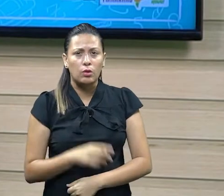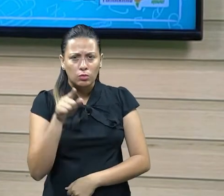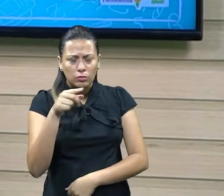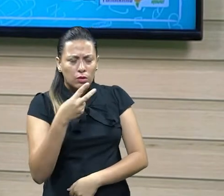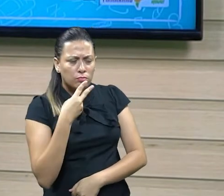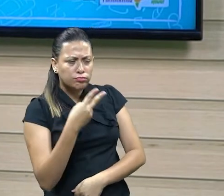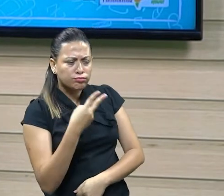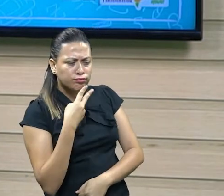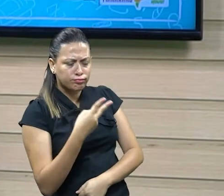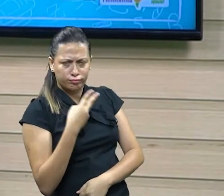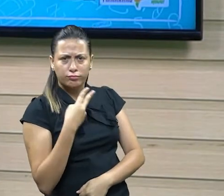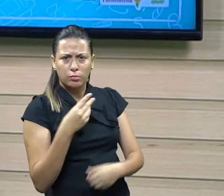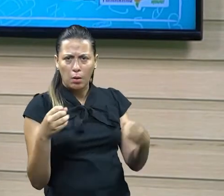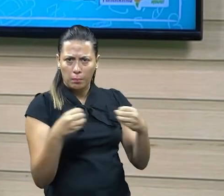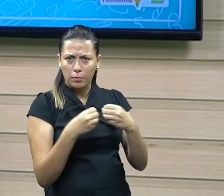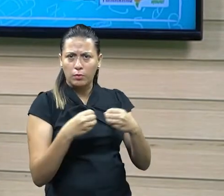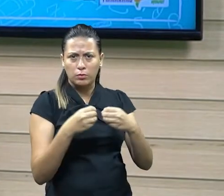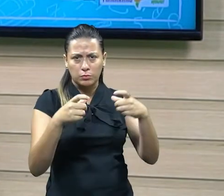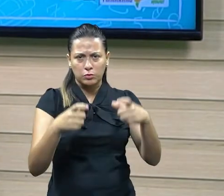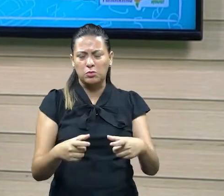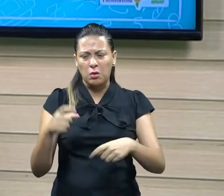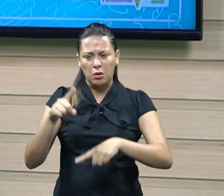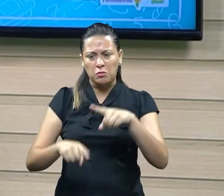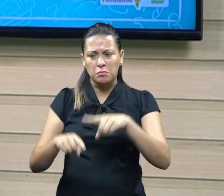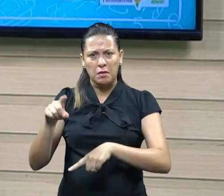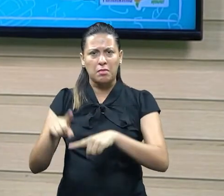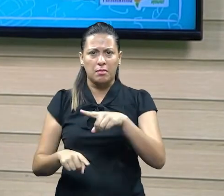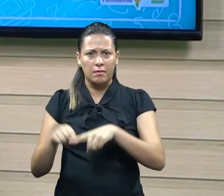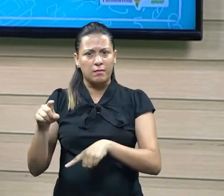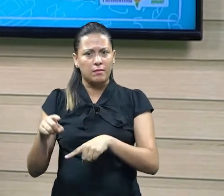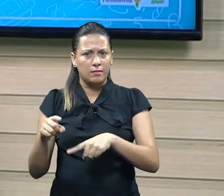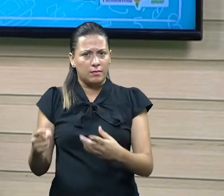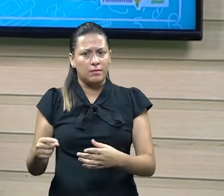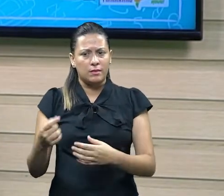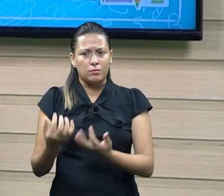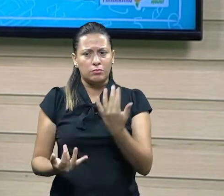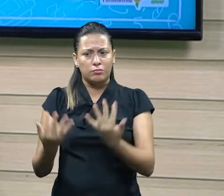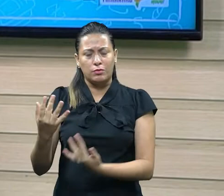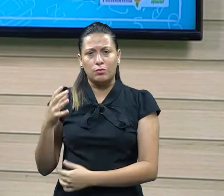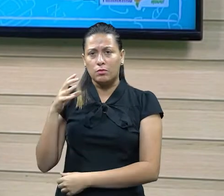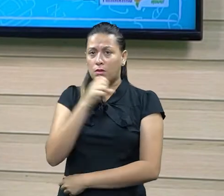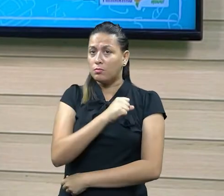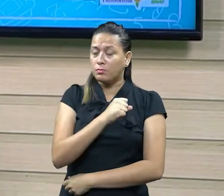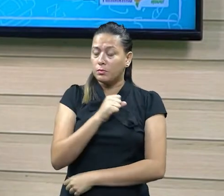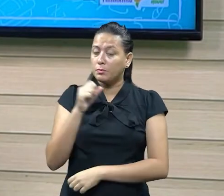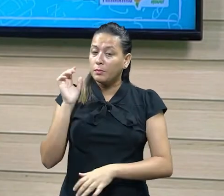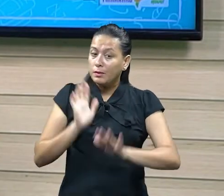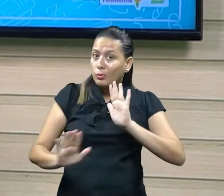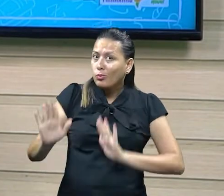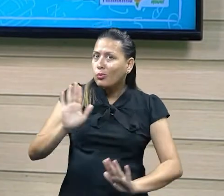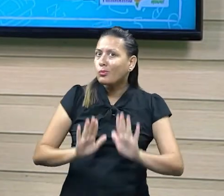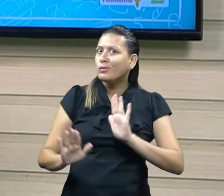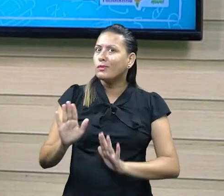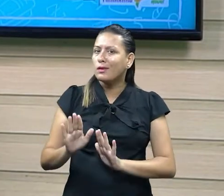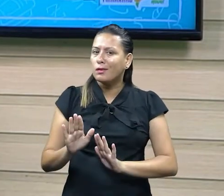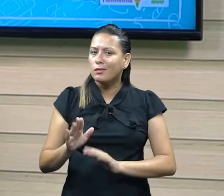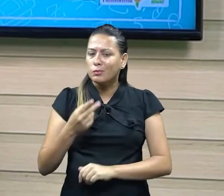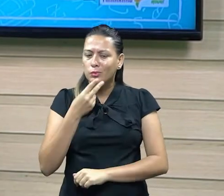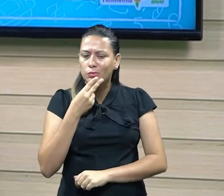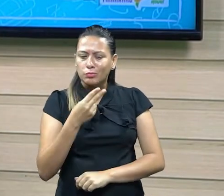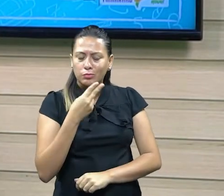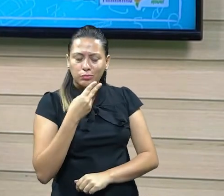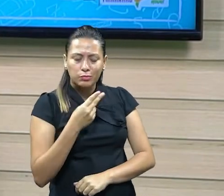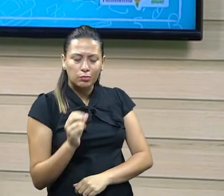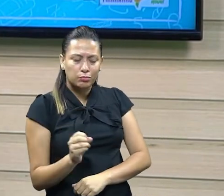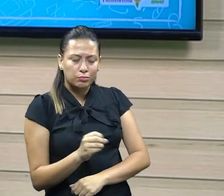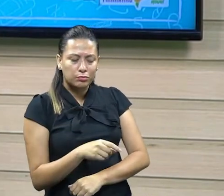algum local e que tenha materiais inflamáveis, tem que ter muito cuidado para que aquela bituca que ainda permanece